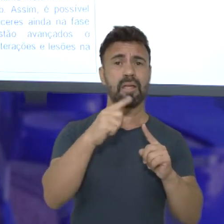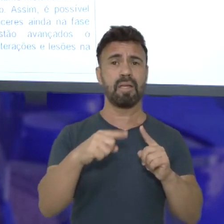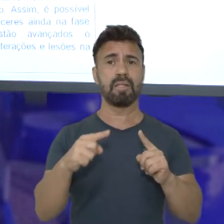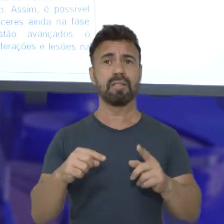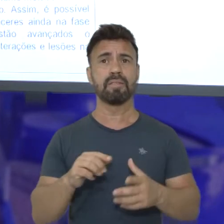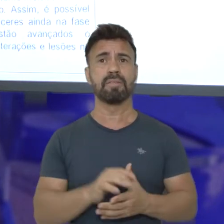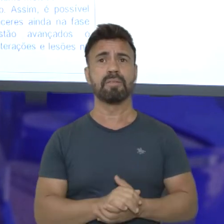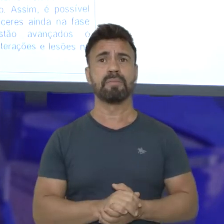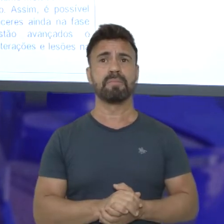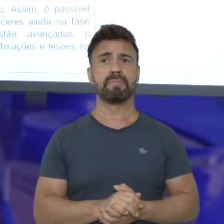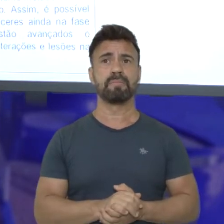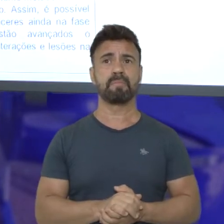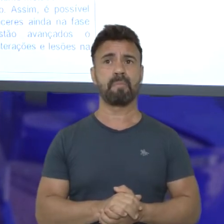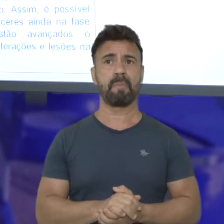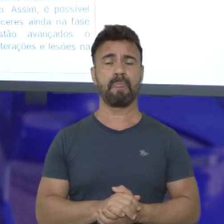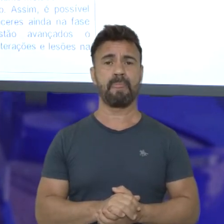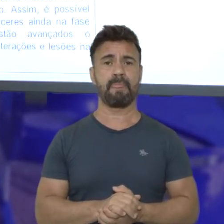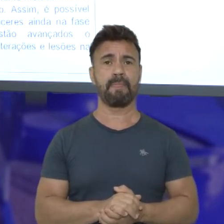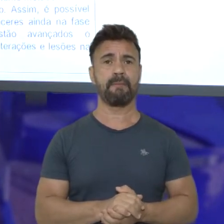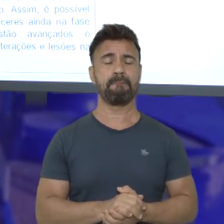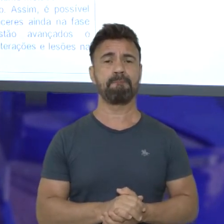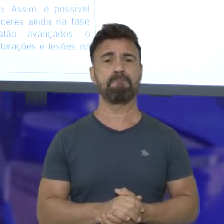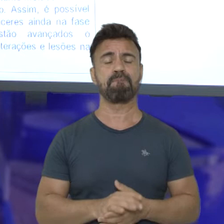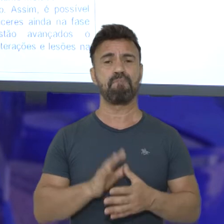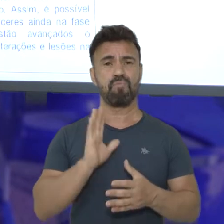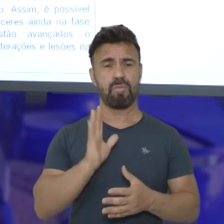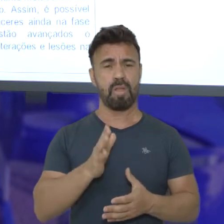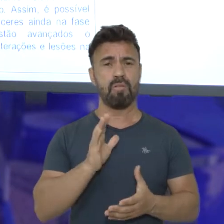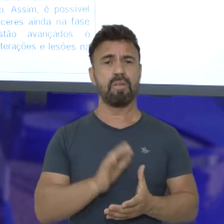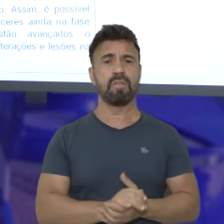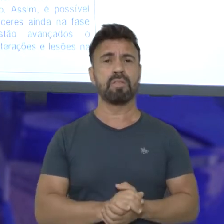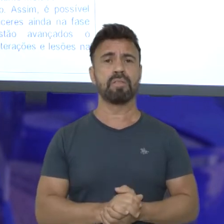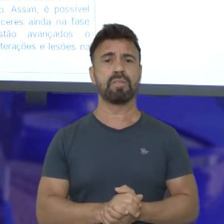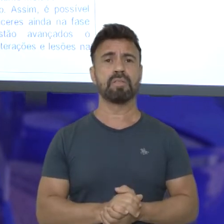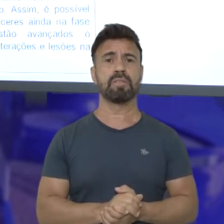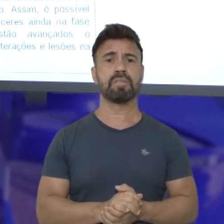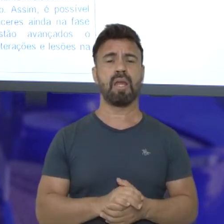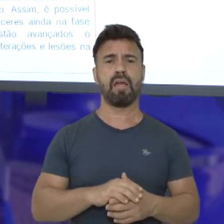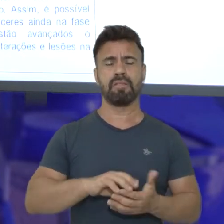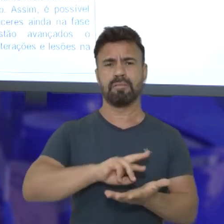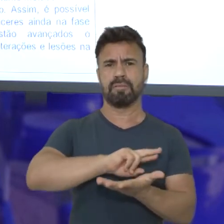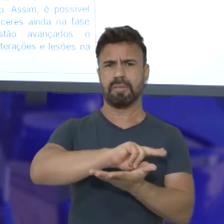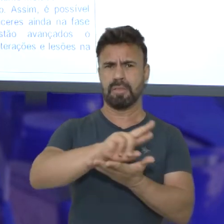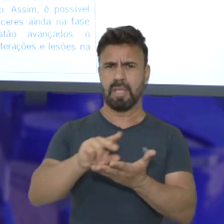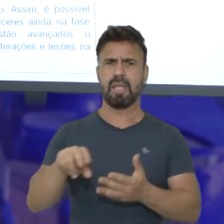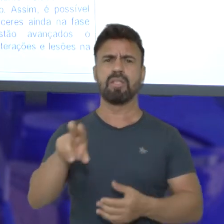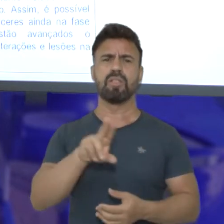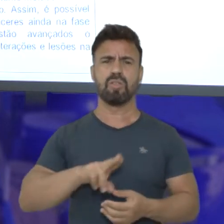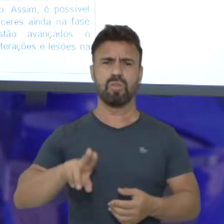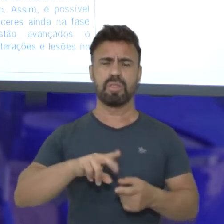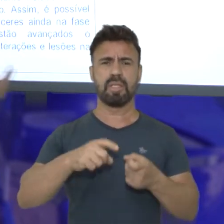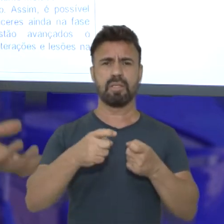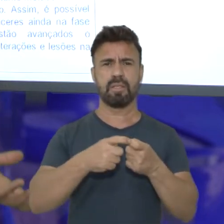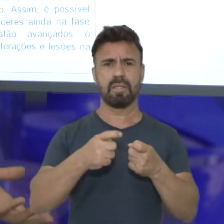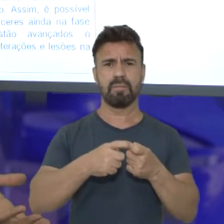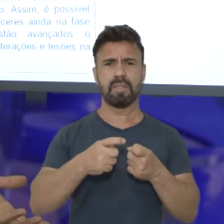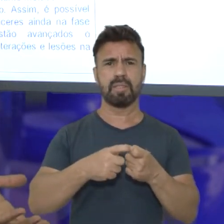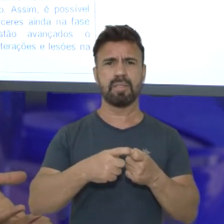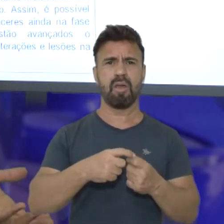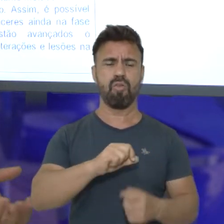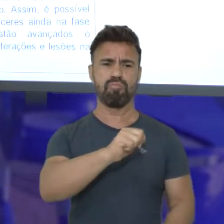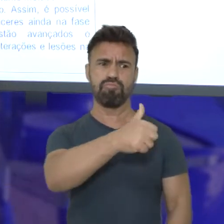tá? Então, a gente viu que a radiação ela pode ser utilizada para diversos fins na medicina, como